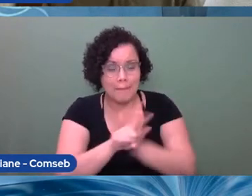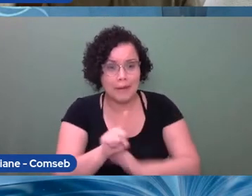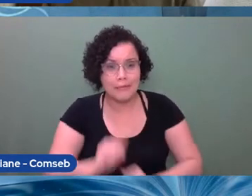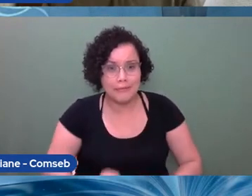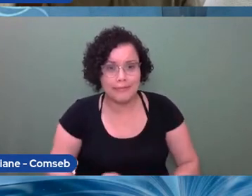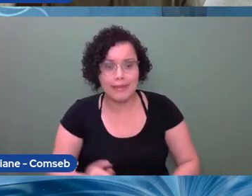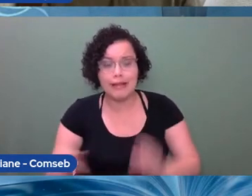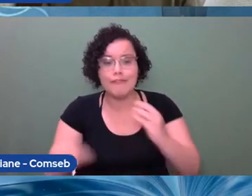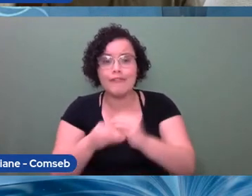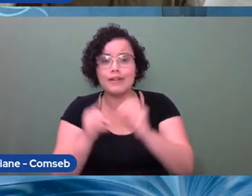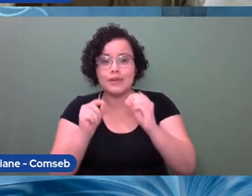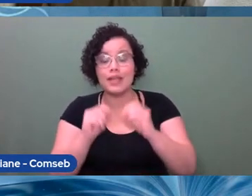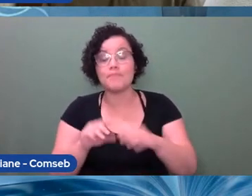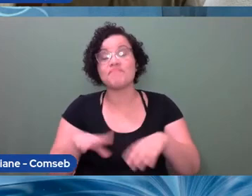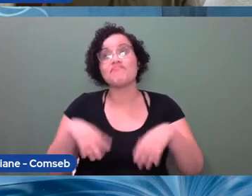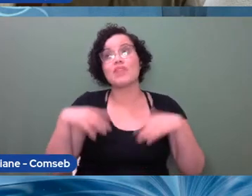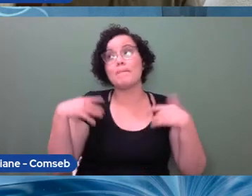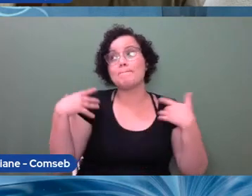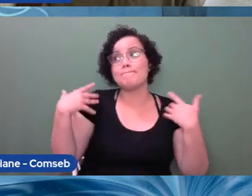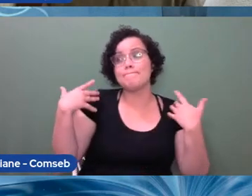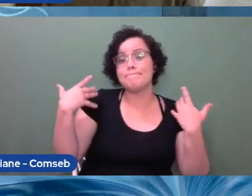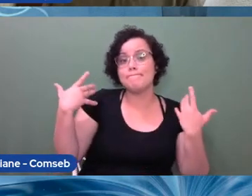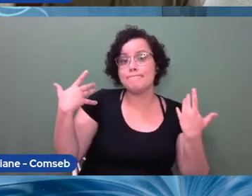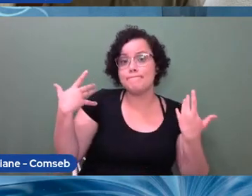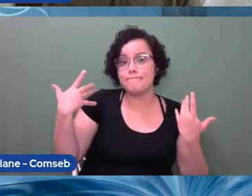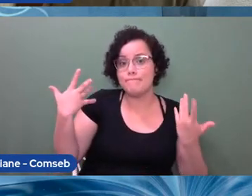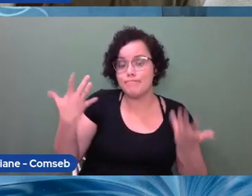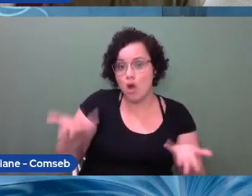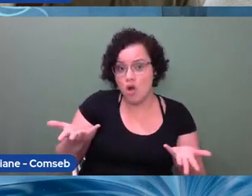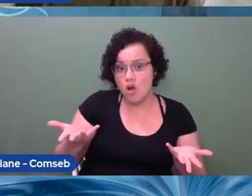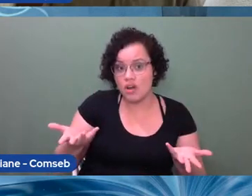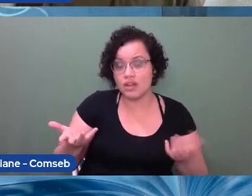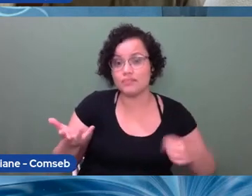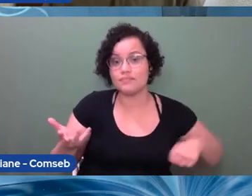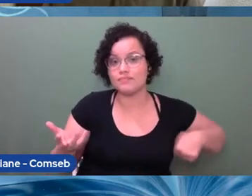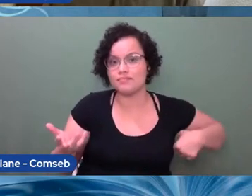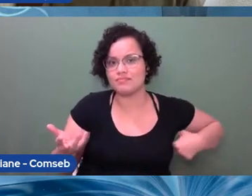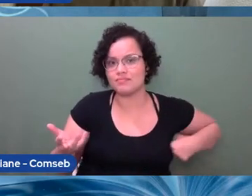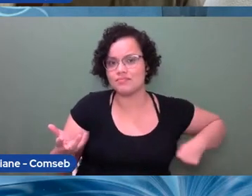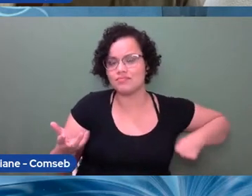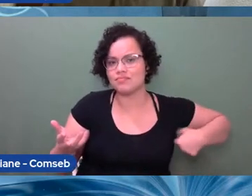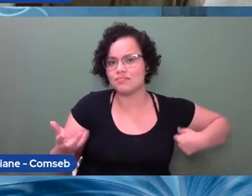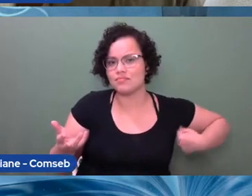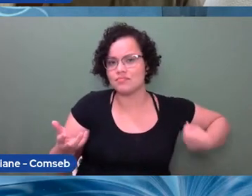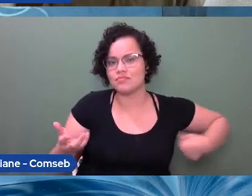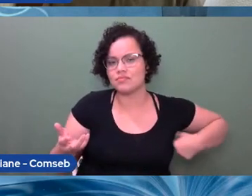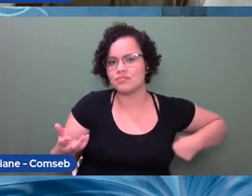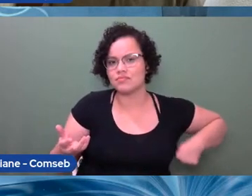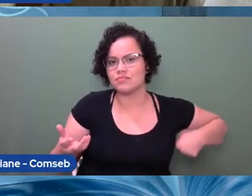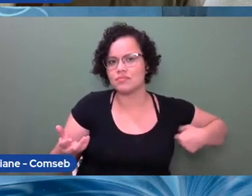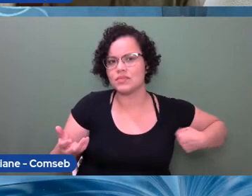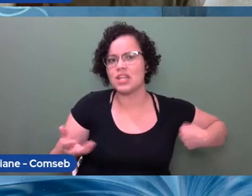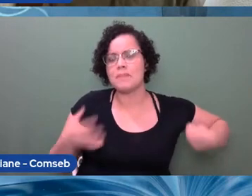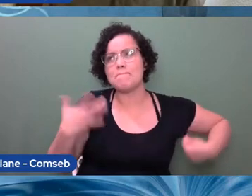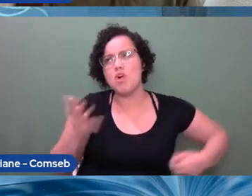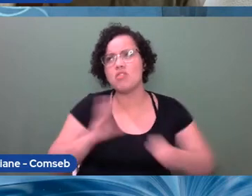embora de certo ponto de vista seja lícito classificar como elemento